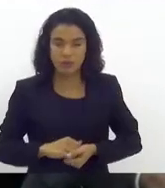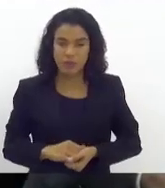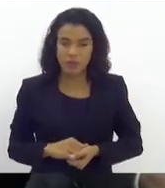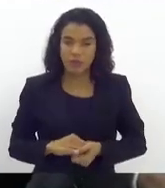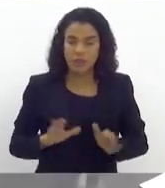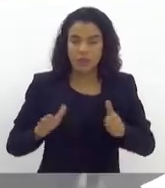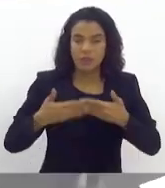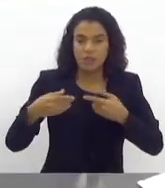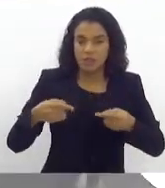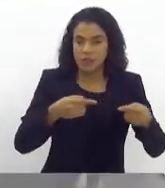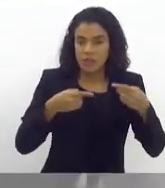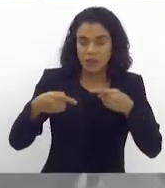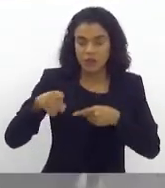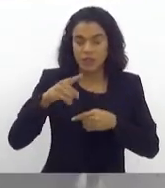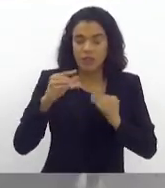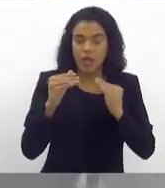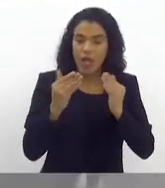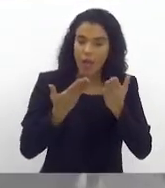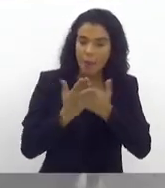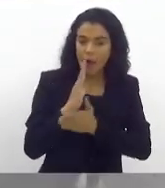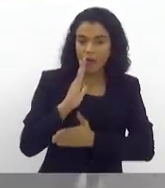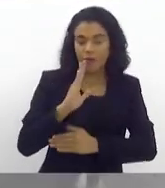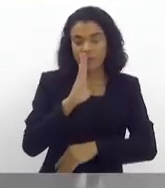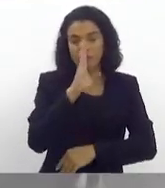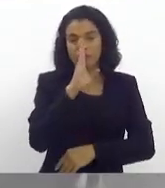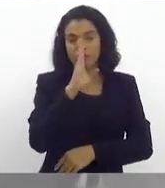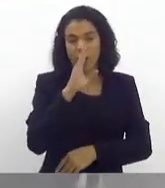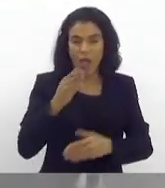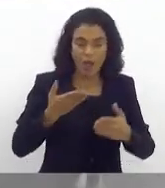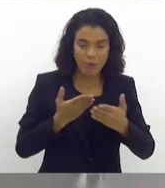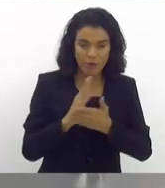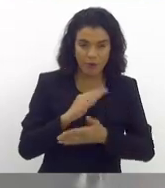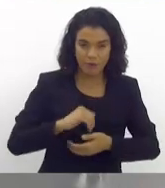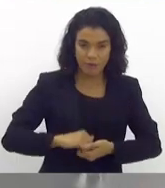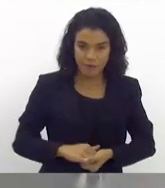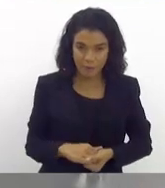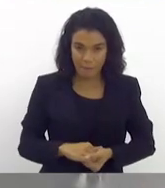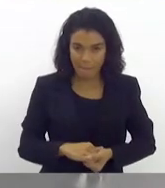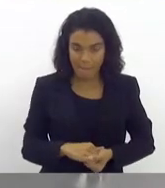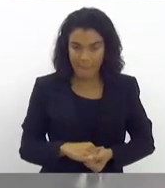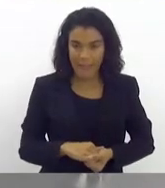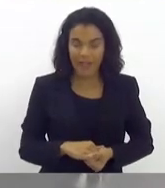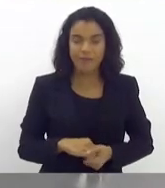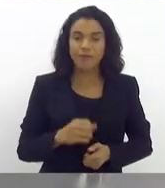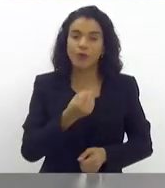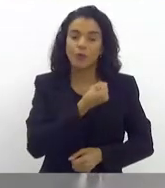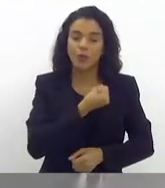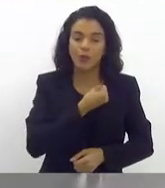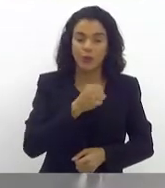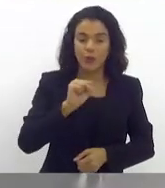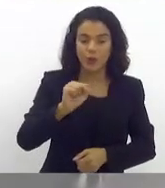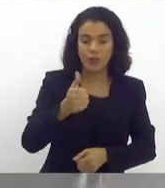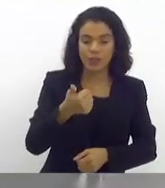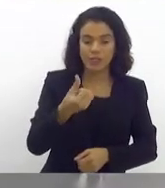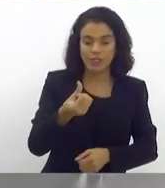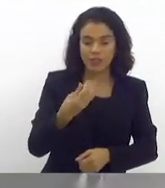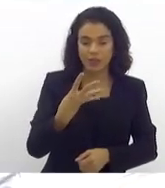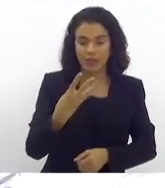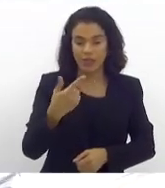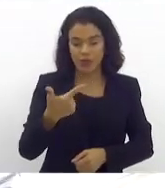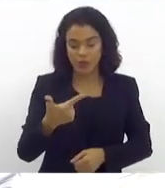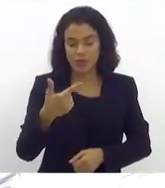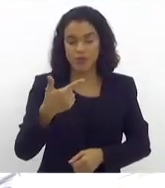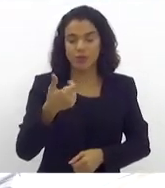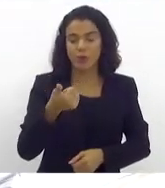Encerrada a discussão. Em votação, senhores que aprovam, permaneçam como estão. Aprovado. Item 8 da pauta é o PL 1642-19, de autoria